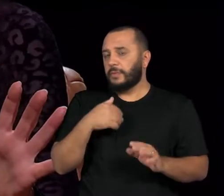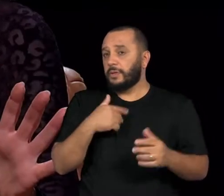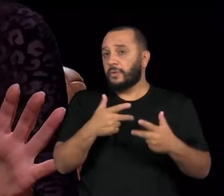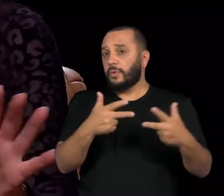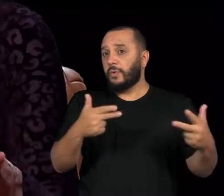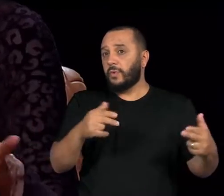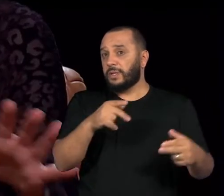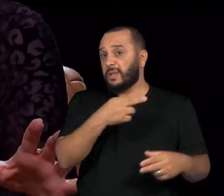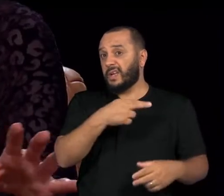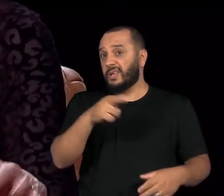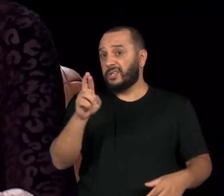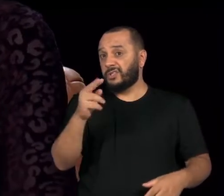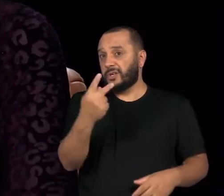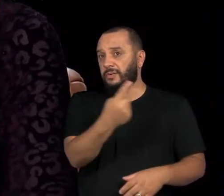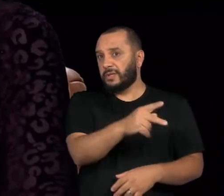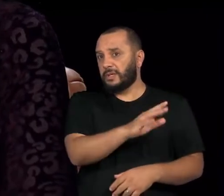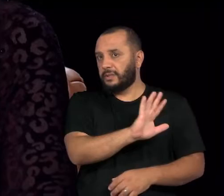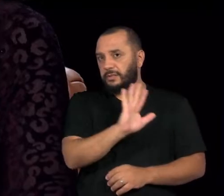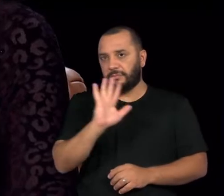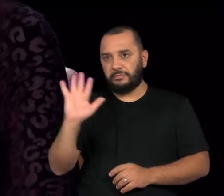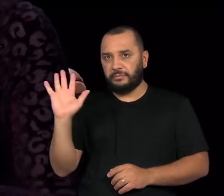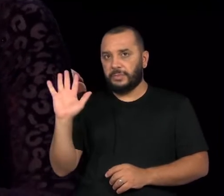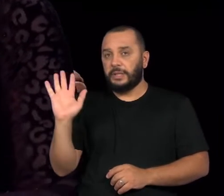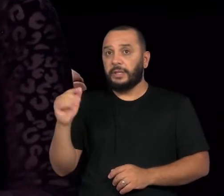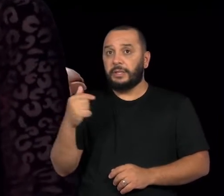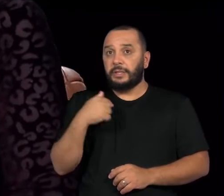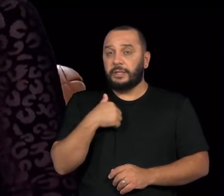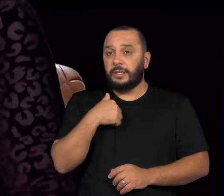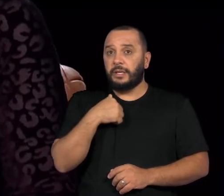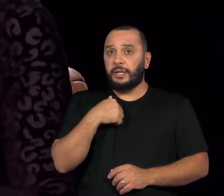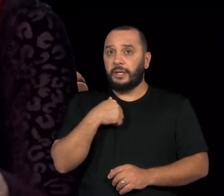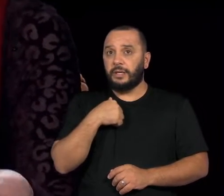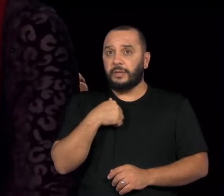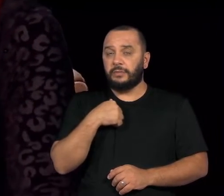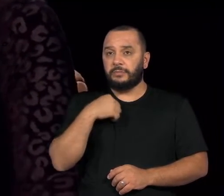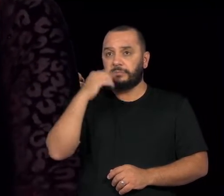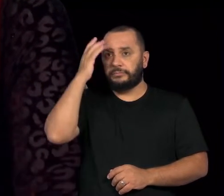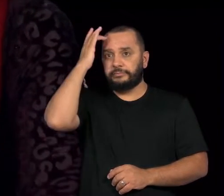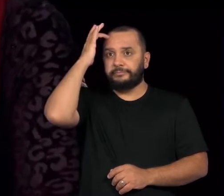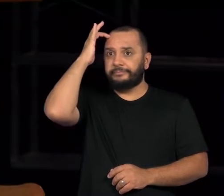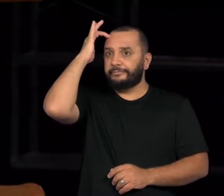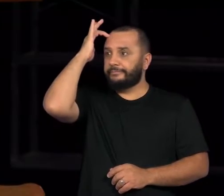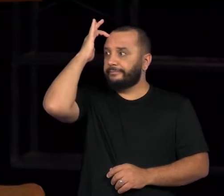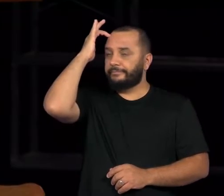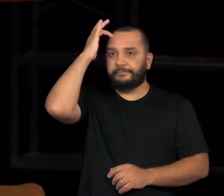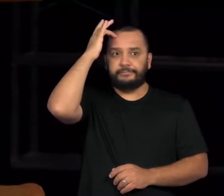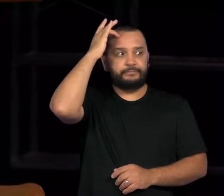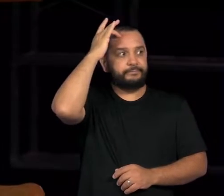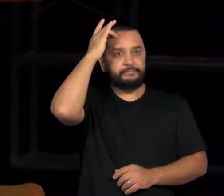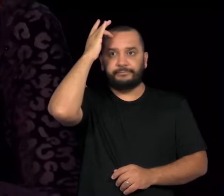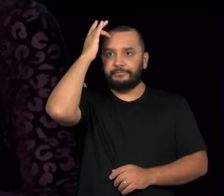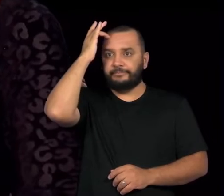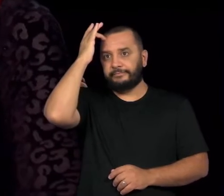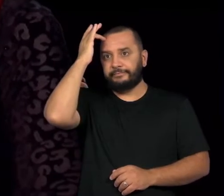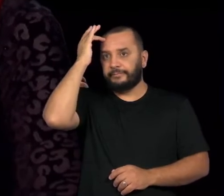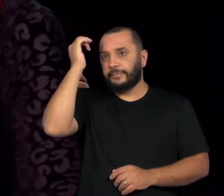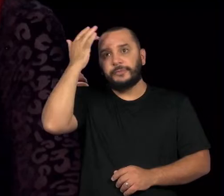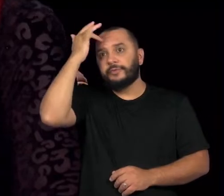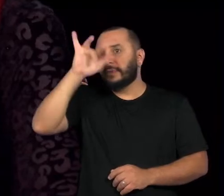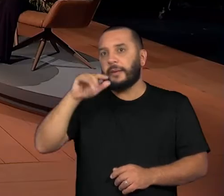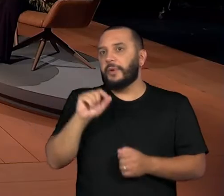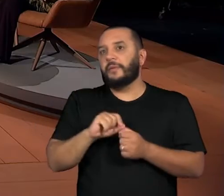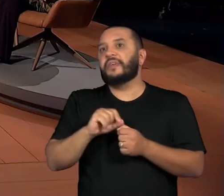cabalístico, aquela coisa toda que estava. E eu, muito sem gracésima, assim, sem saber como era, o que era para